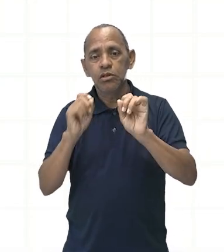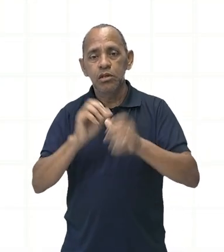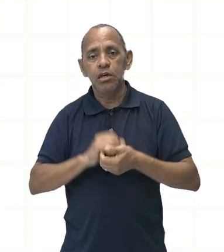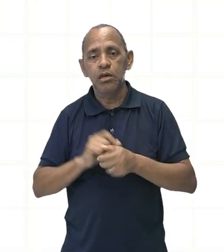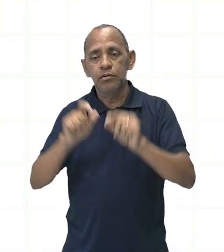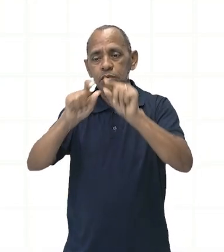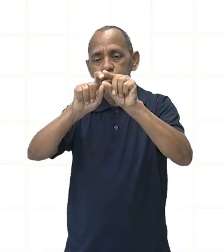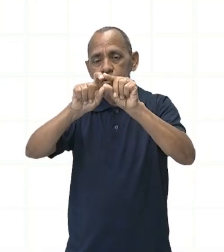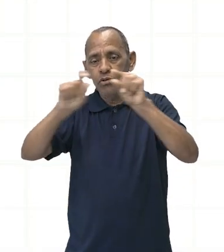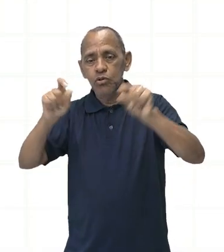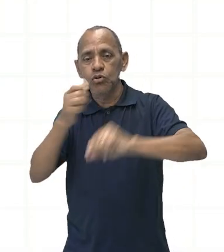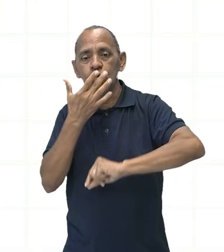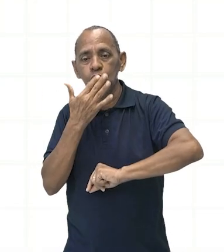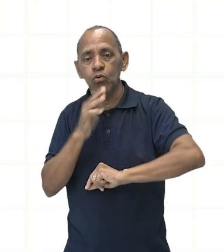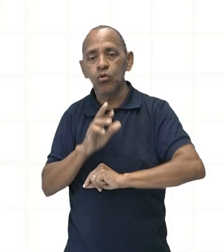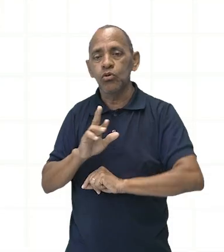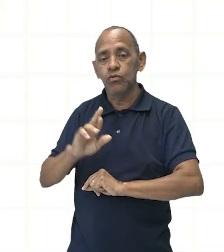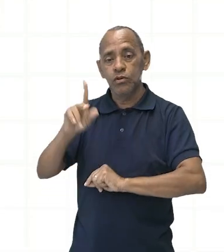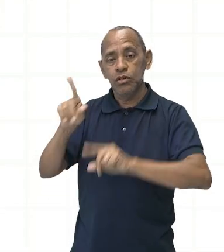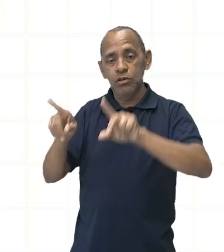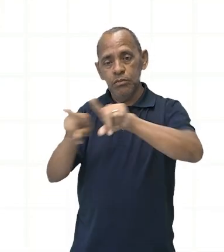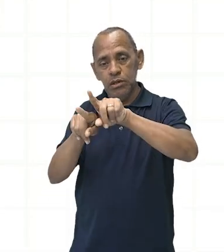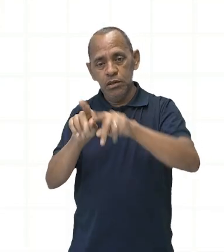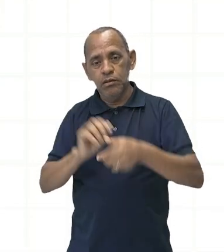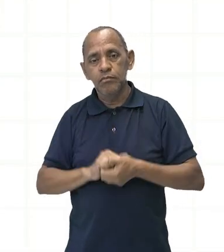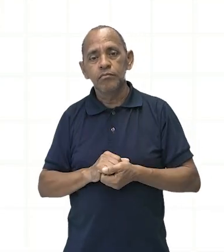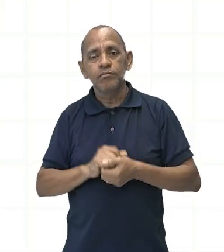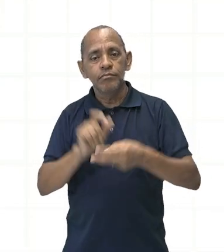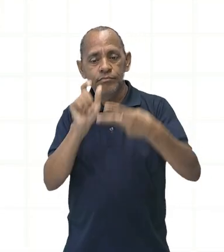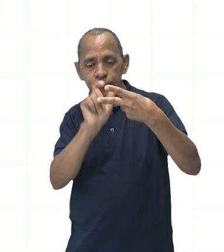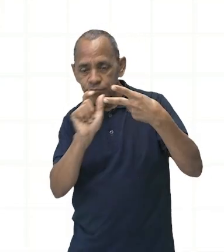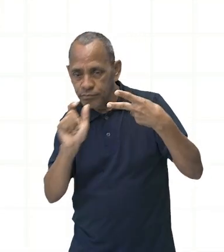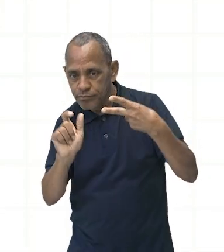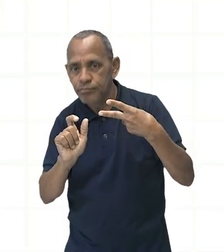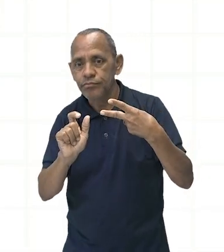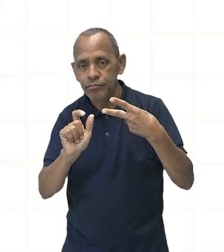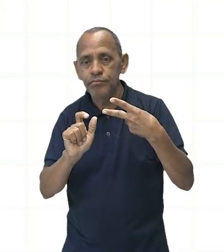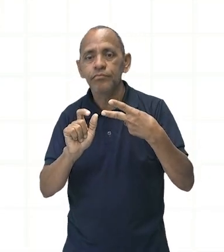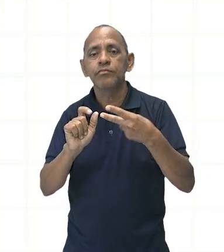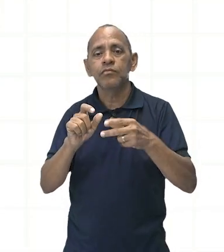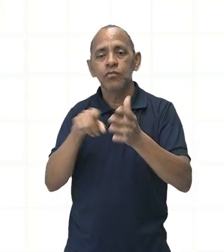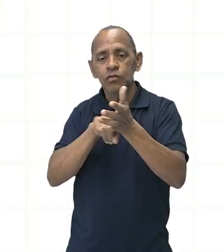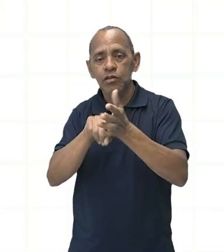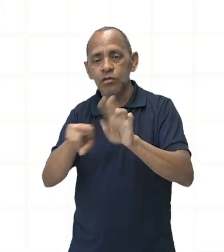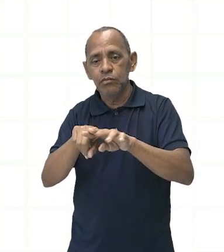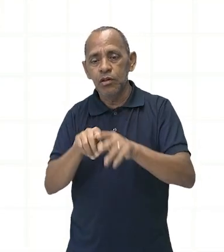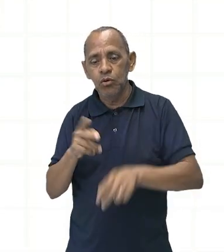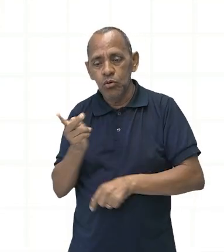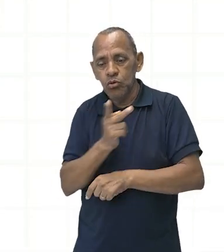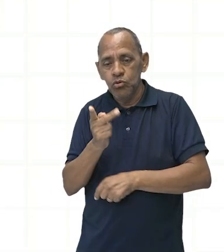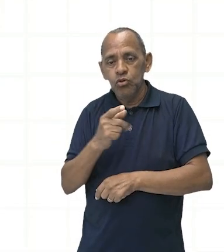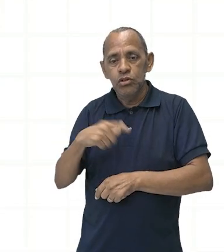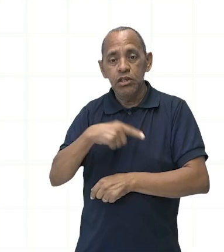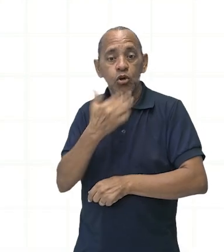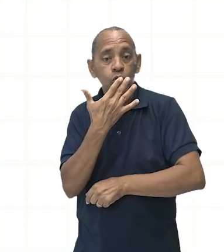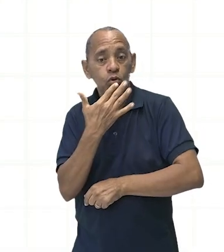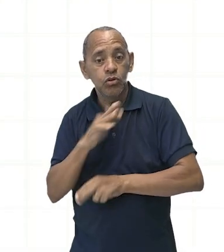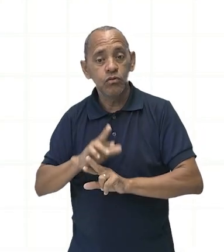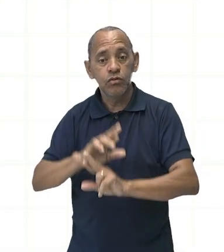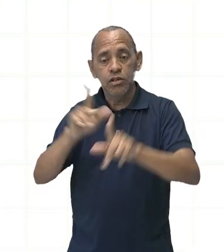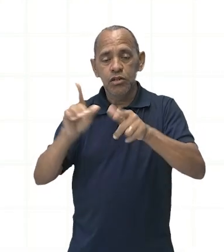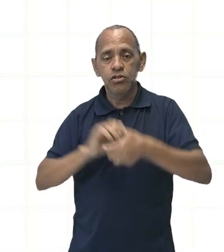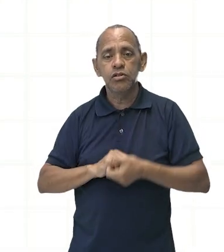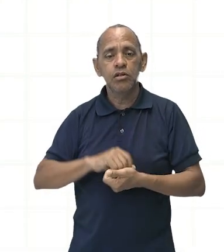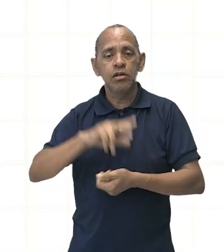um tracinho de coloração diferente, que é o gene que nós estamos tratando. E ambos carregam de cor diferente, o que quer dizer eles